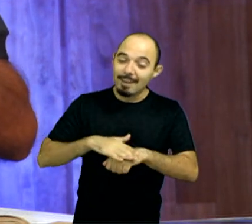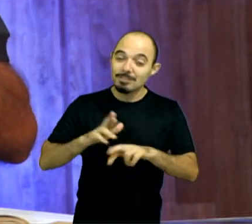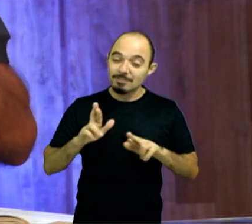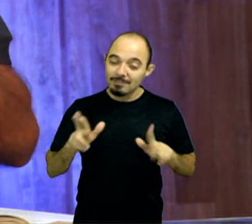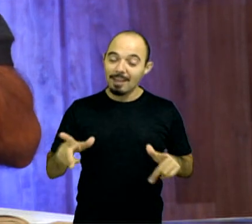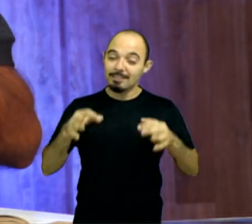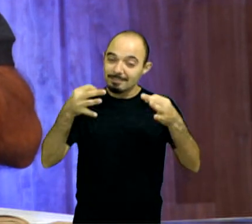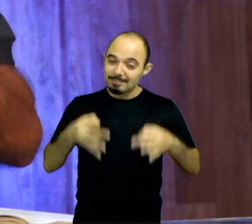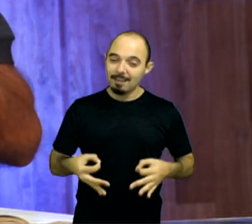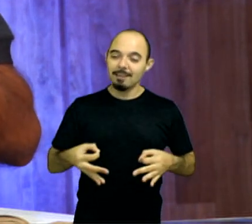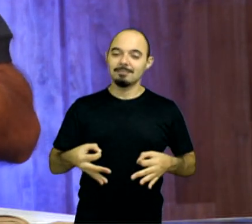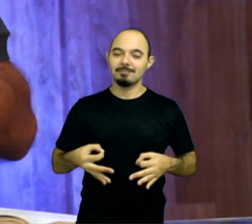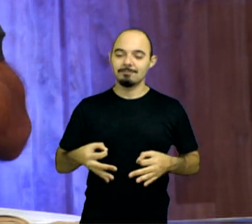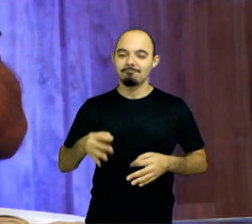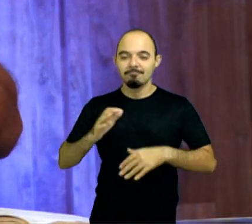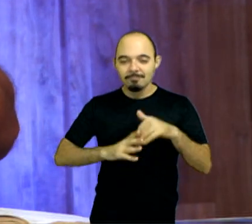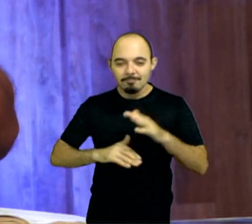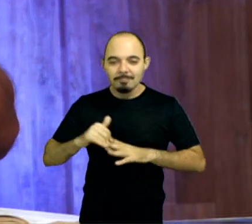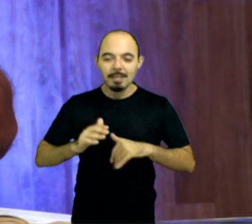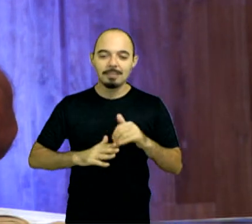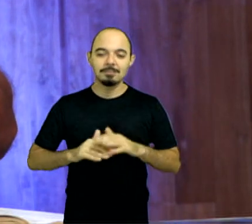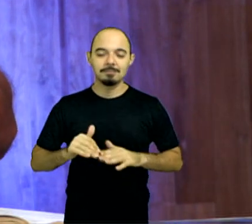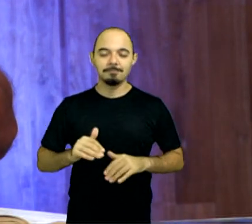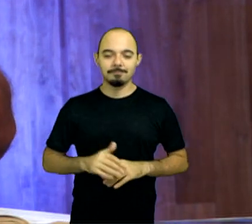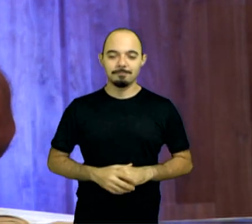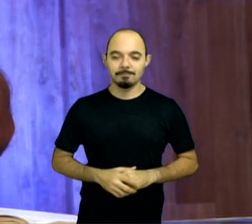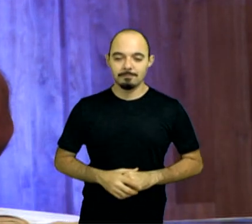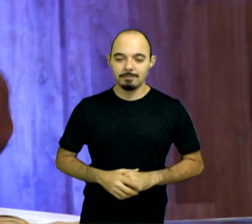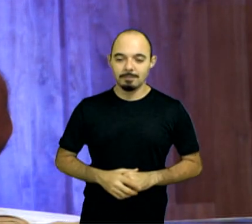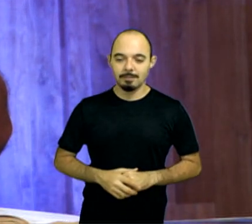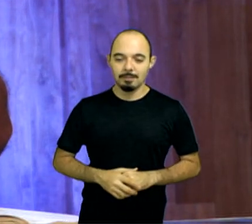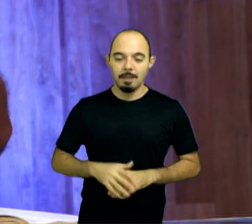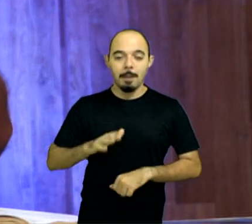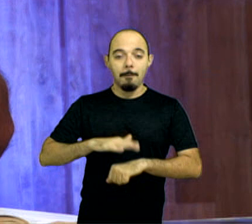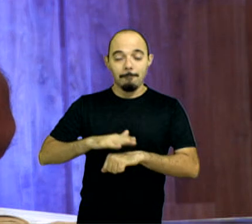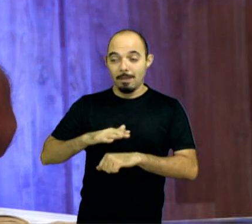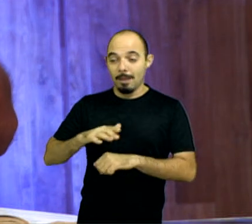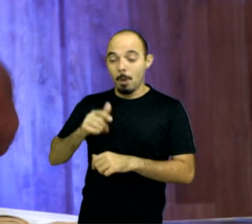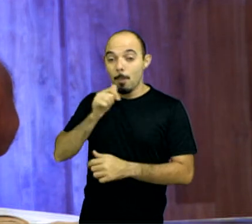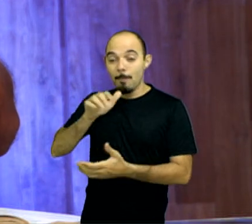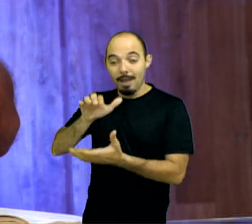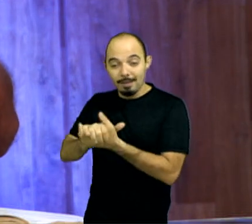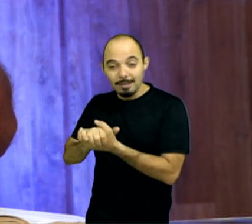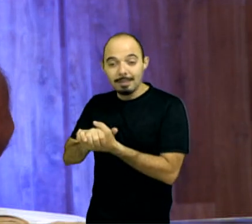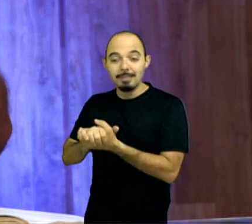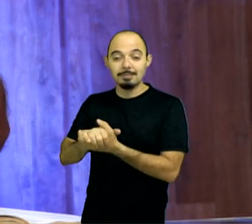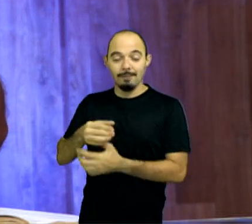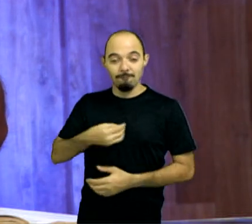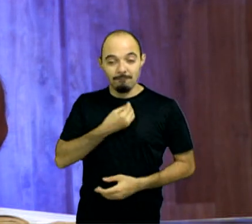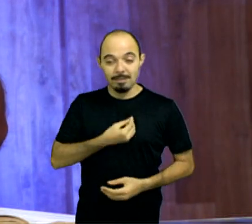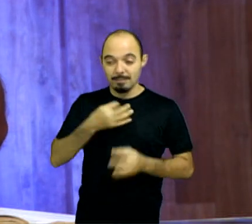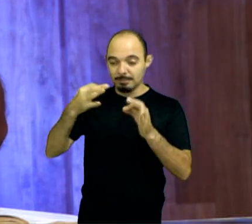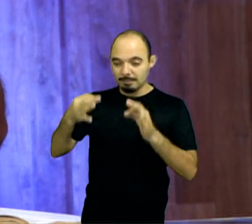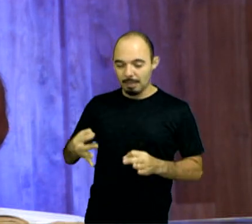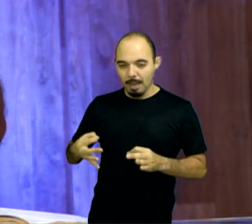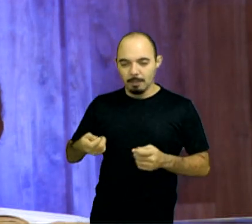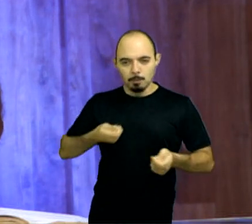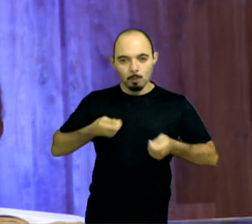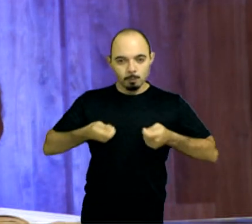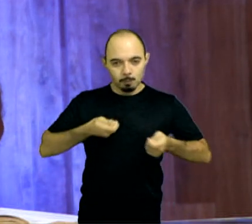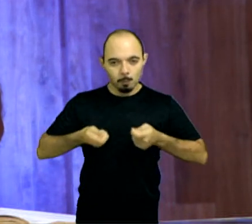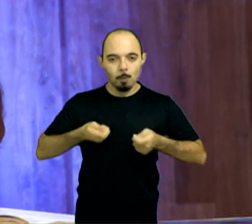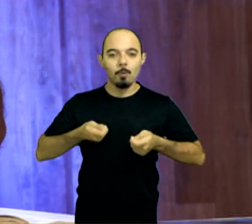como marido. Um alto nível de exigência com você mesmo,